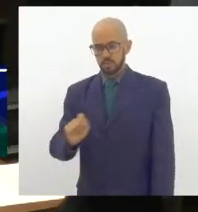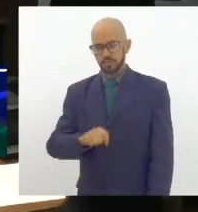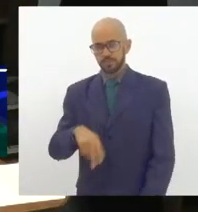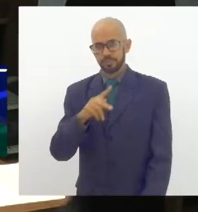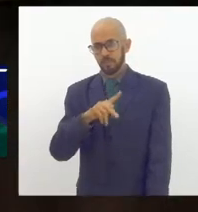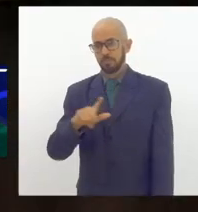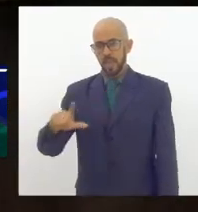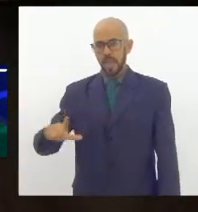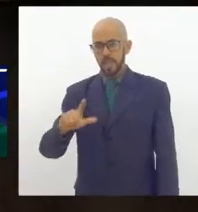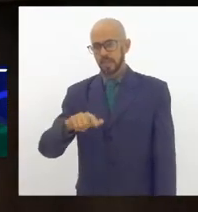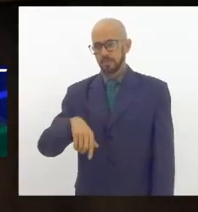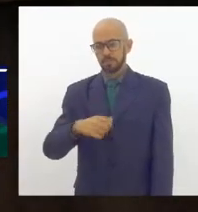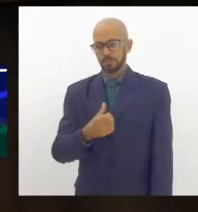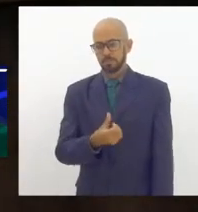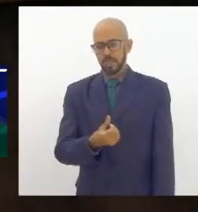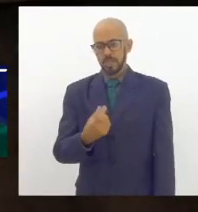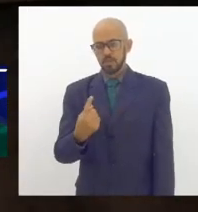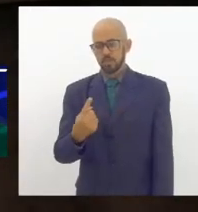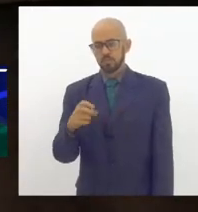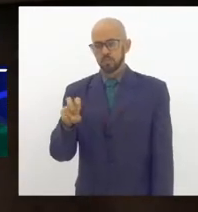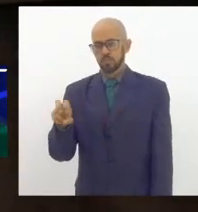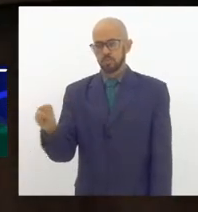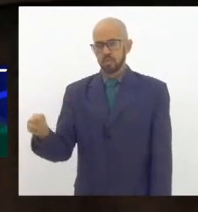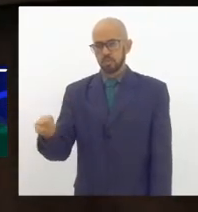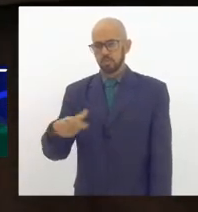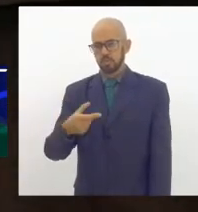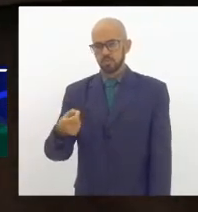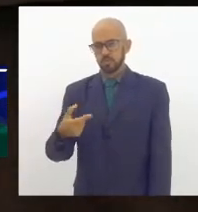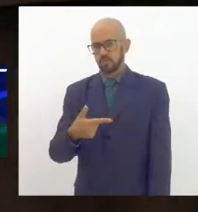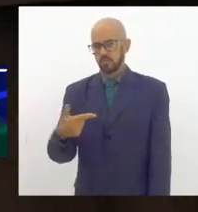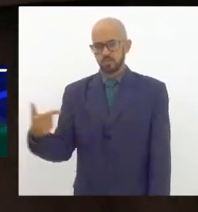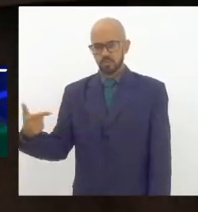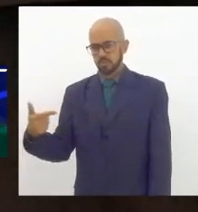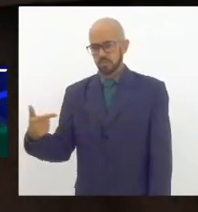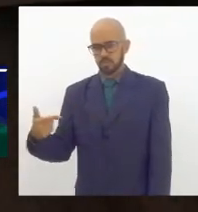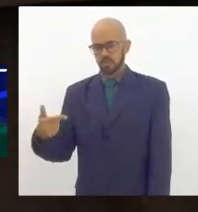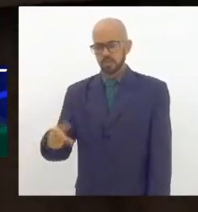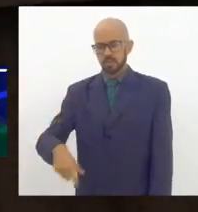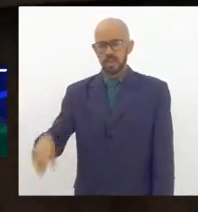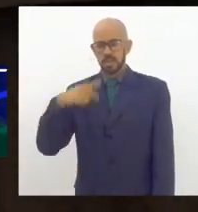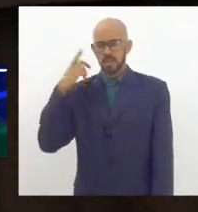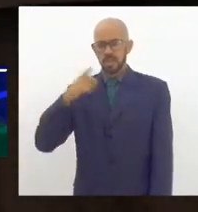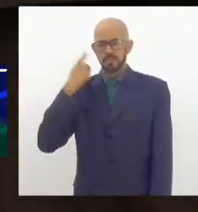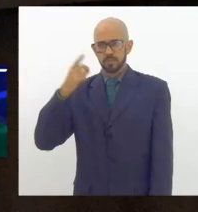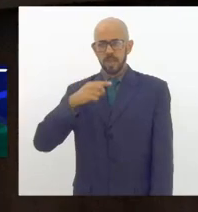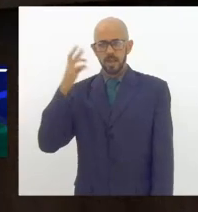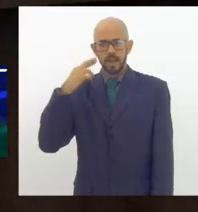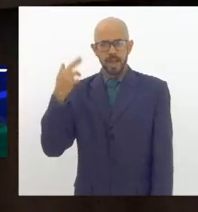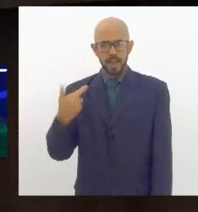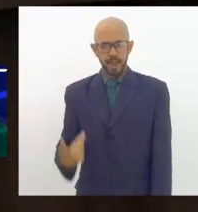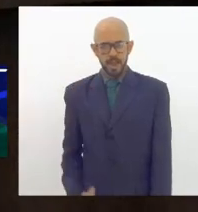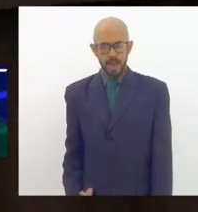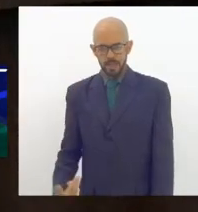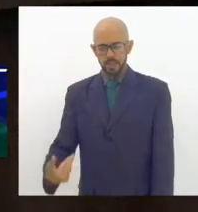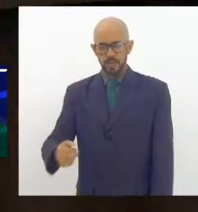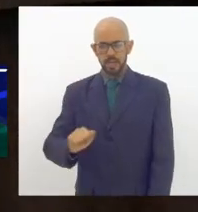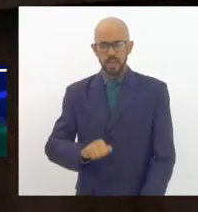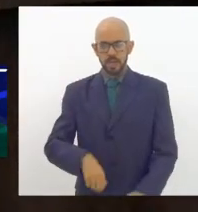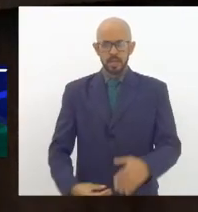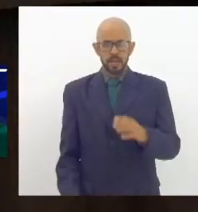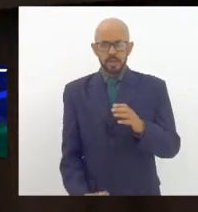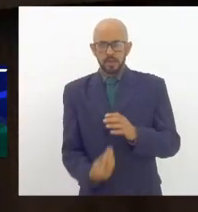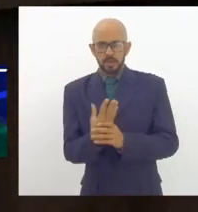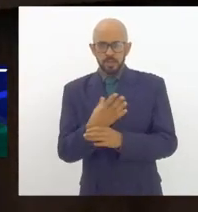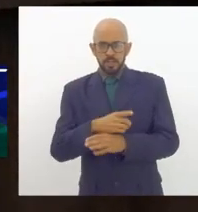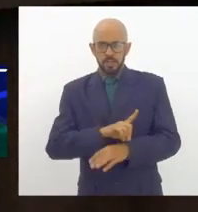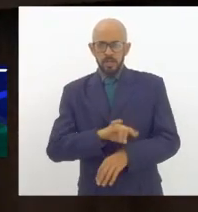projeto de lei 6158 de 22 de autoria da deputada Renata Souza que